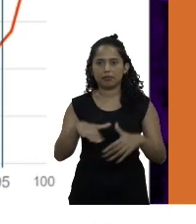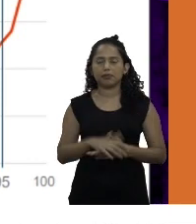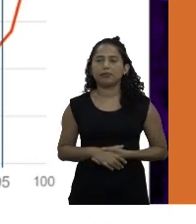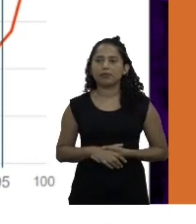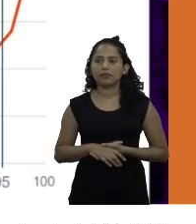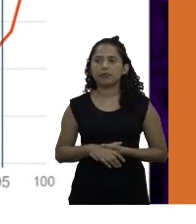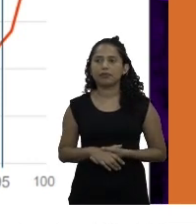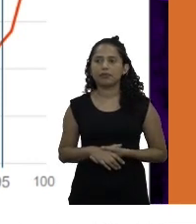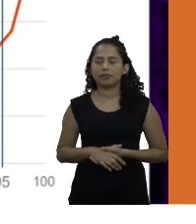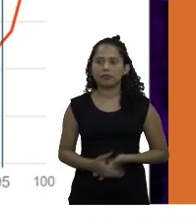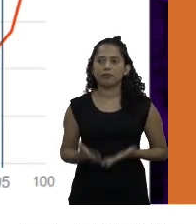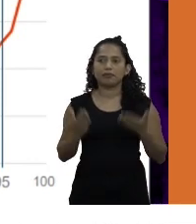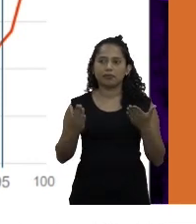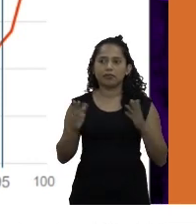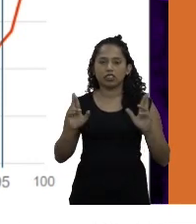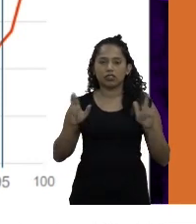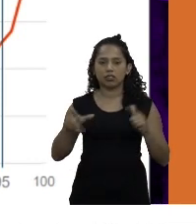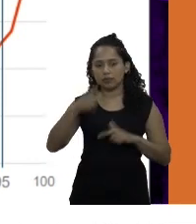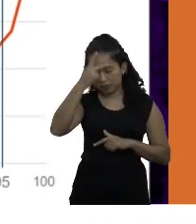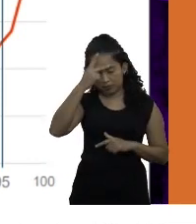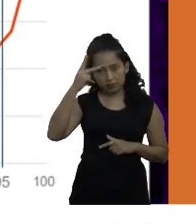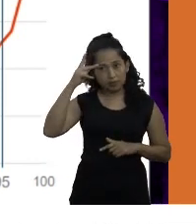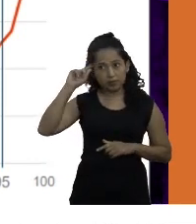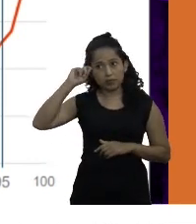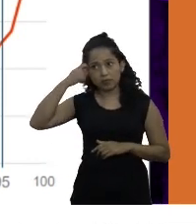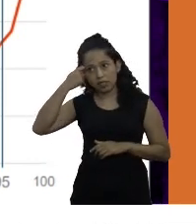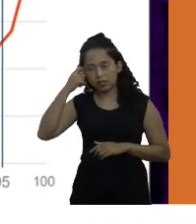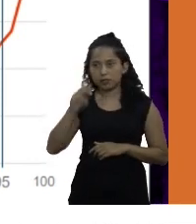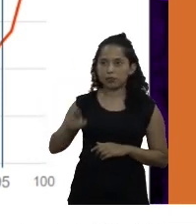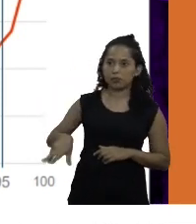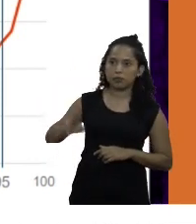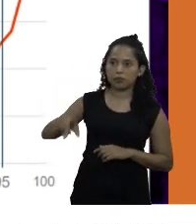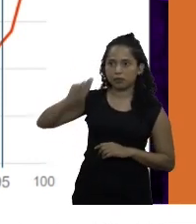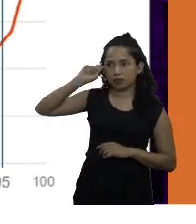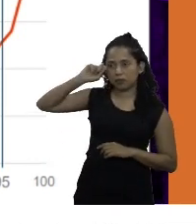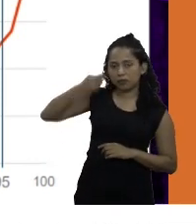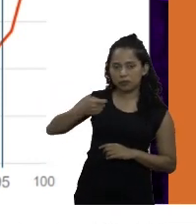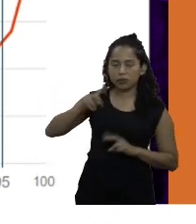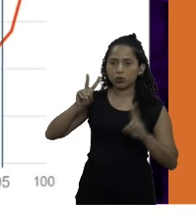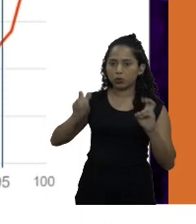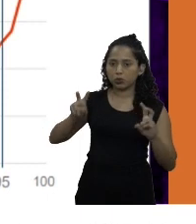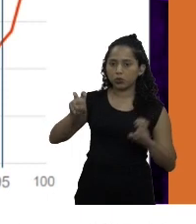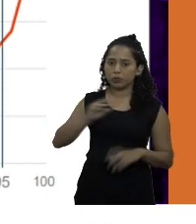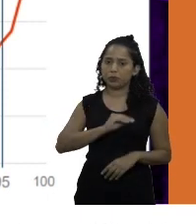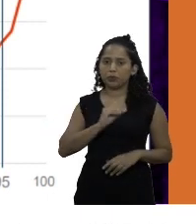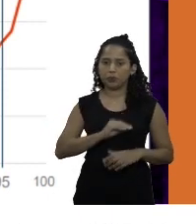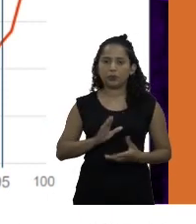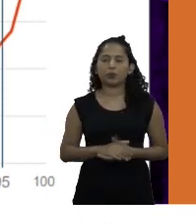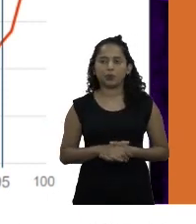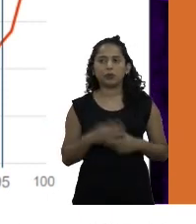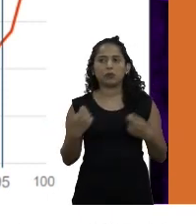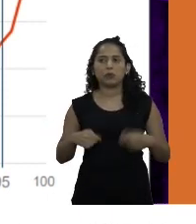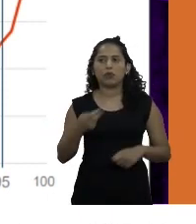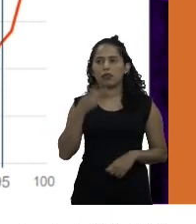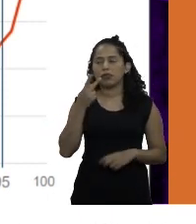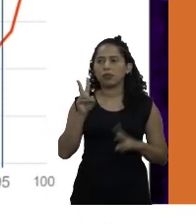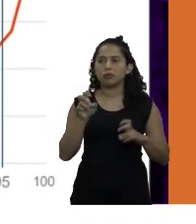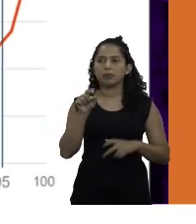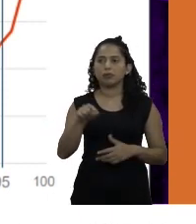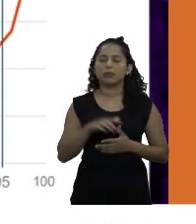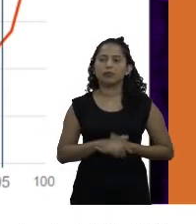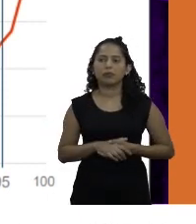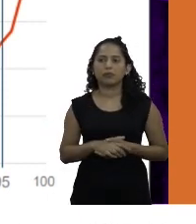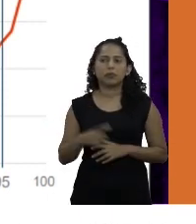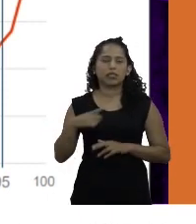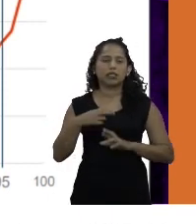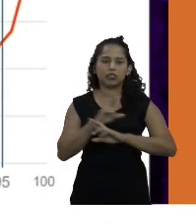né, a diferença entre pessoas negras e não negras com relação ao gap salarial, e a gente precisa falar sobre isso, né? É uma